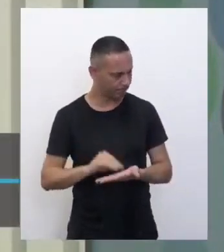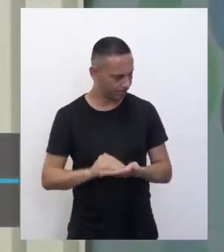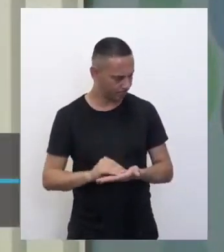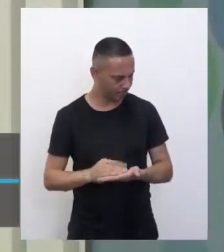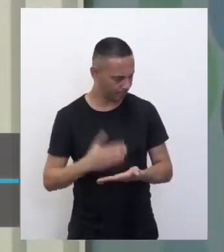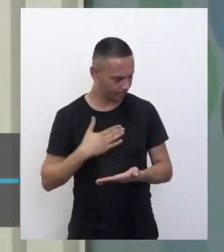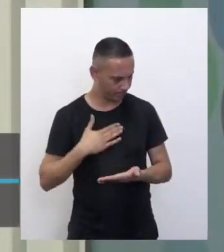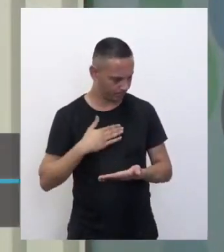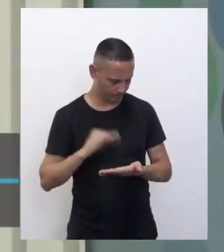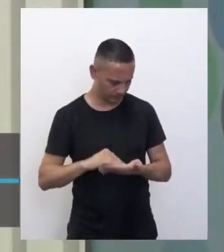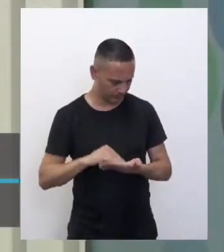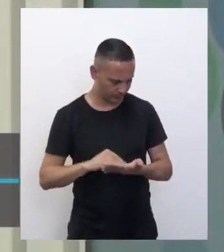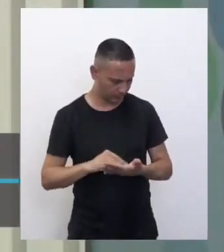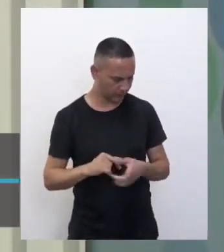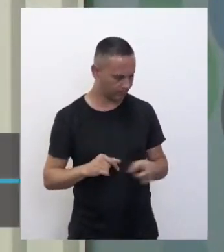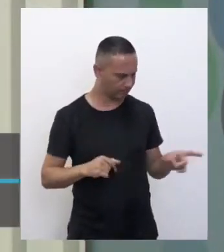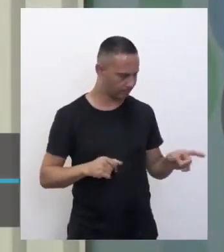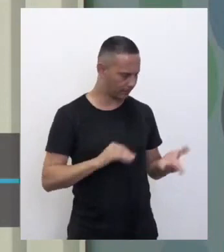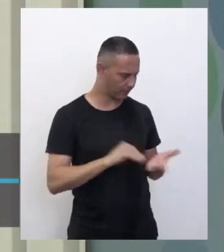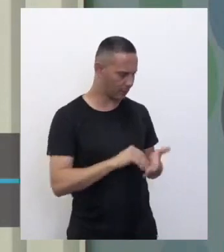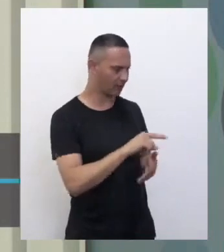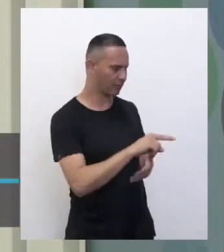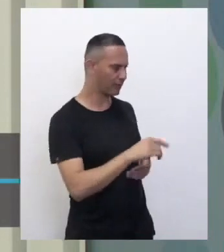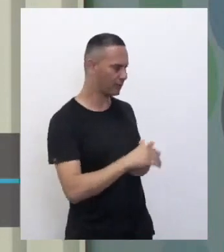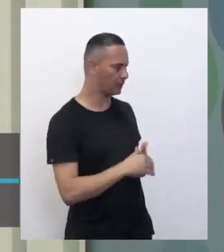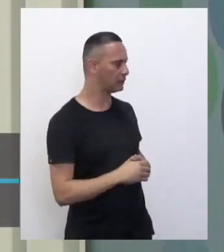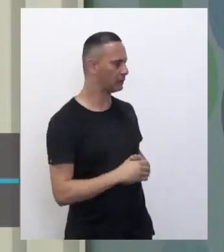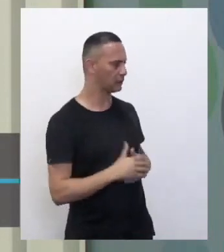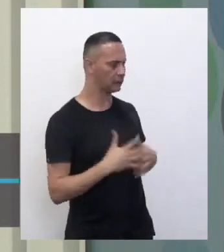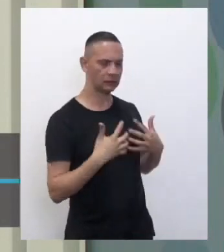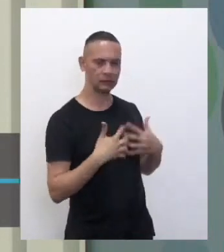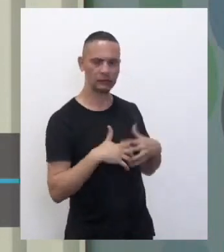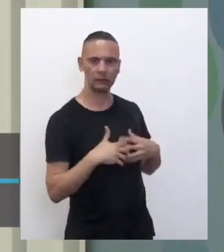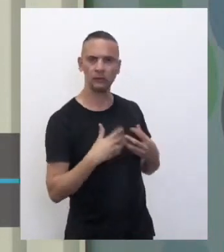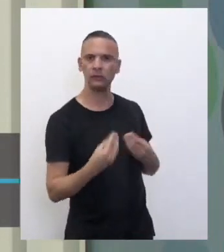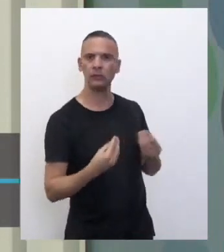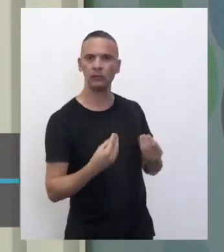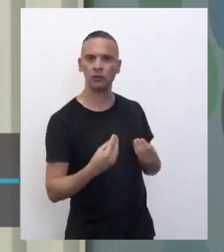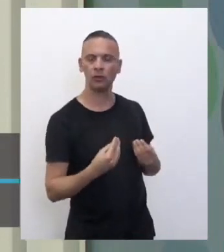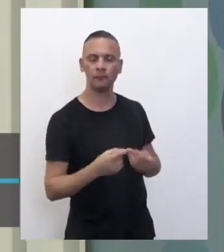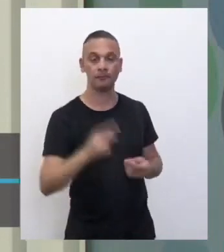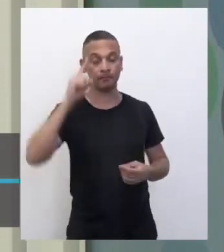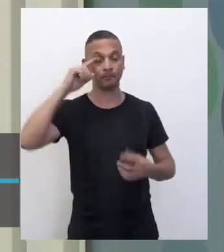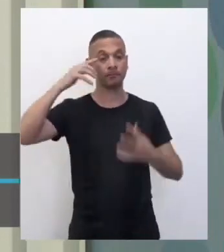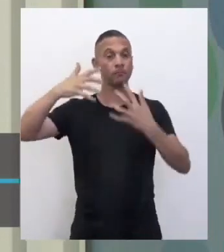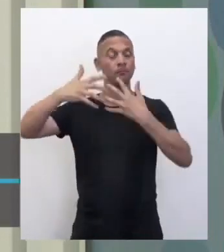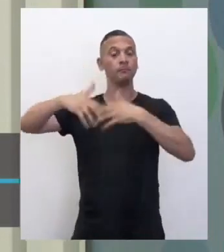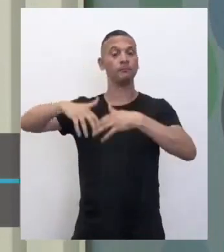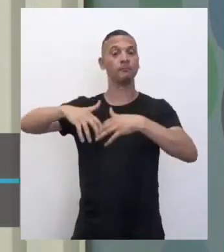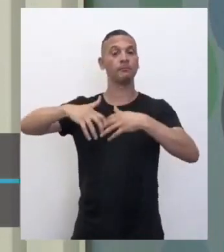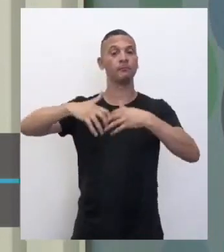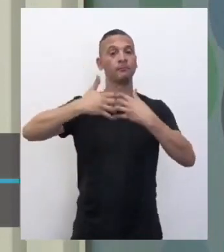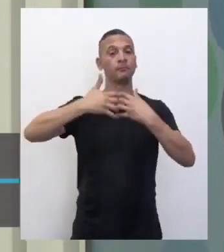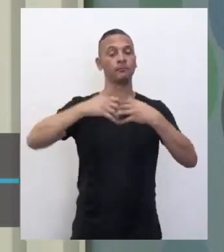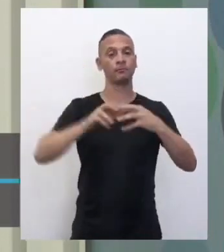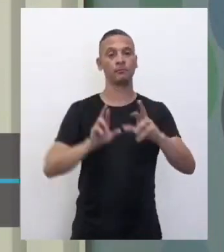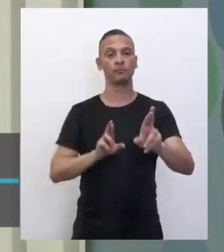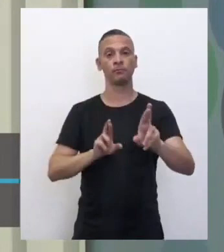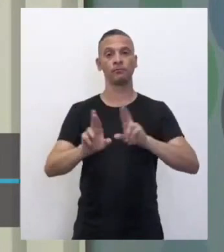para mim aquilo que está faltando para ela? Né? E aí a gente começa a entender um pouco dessa relação entre o outro e